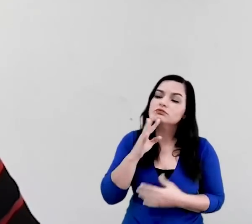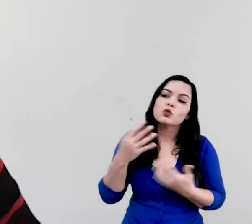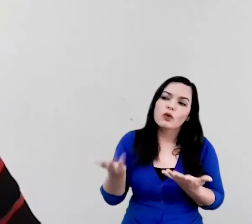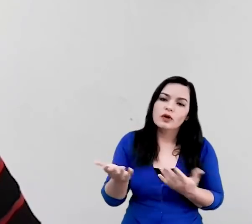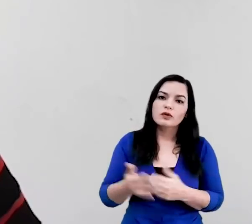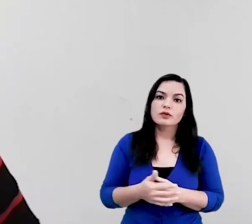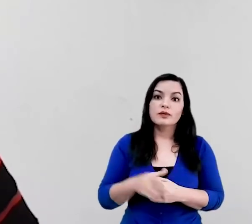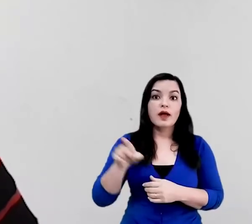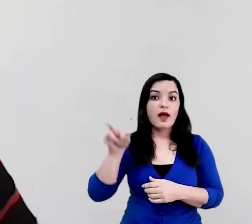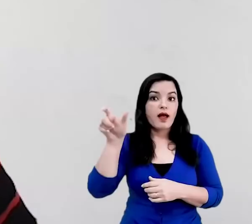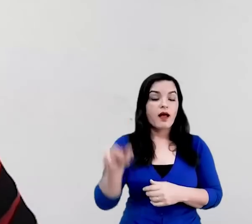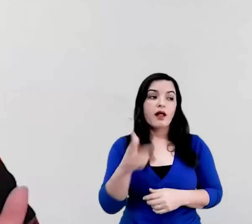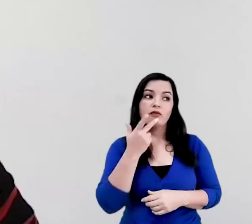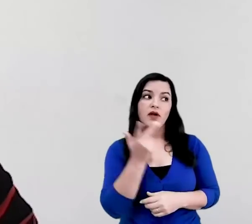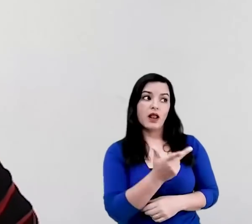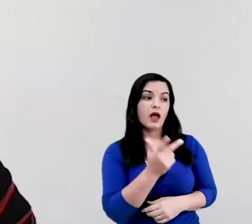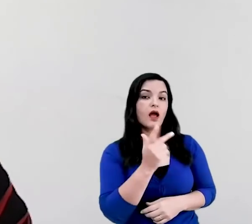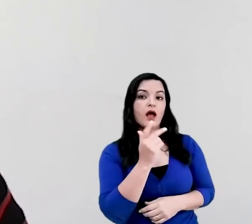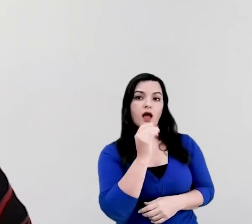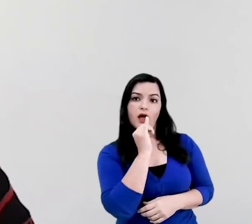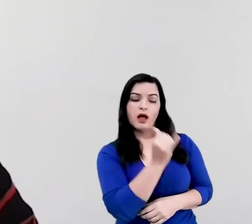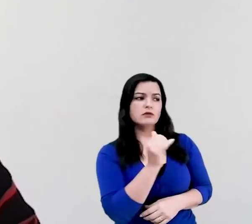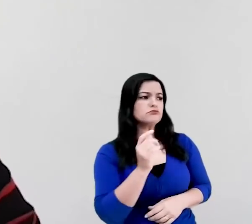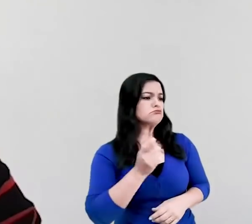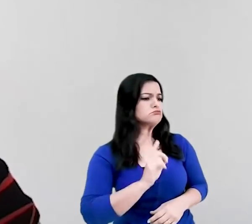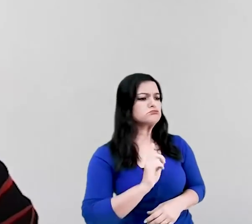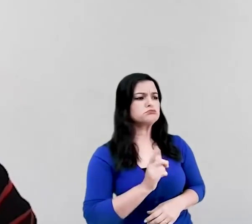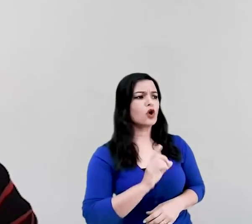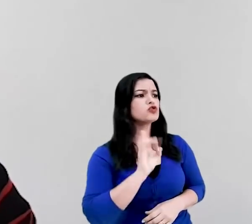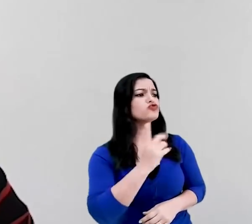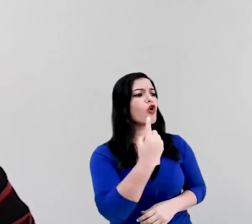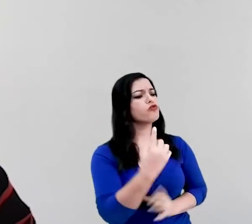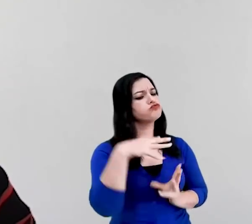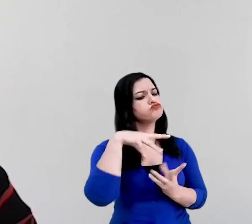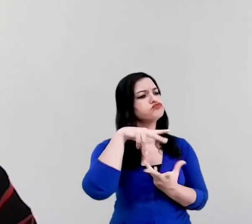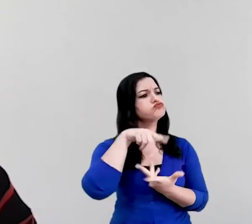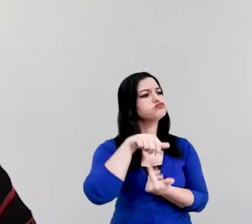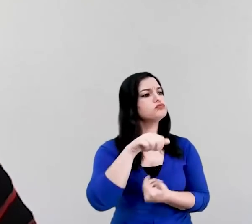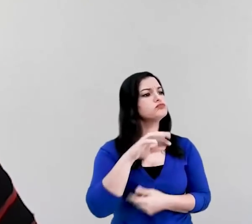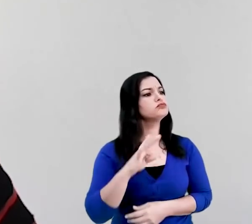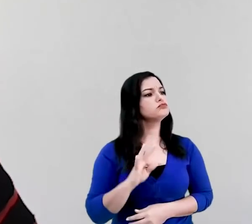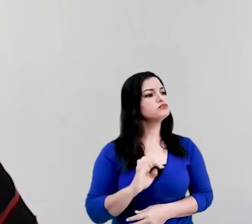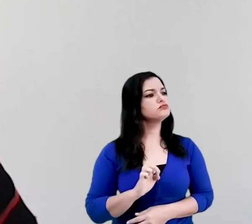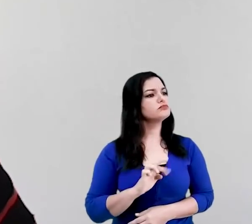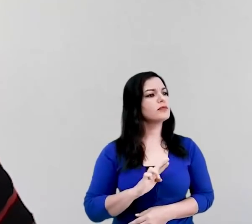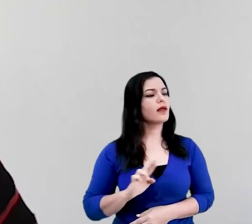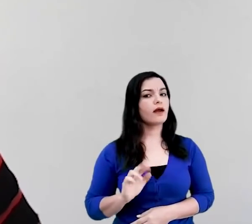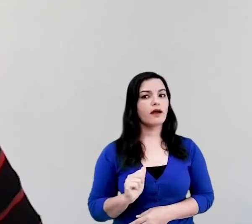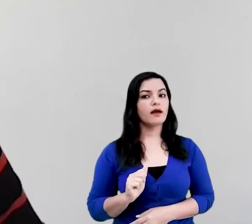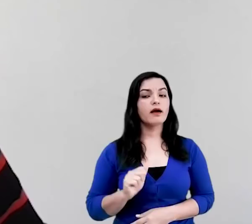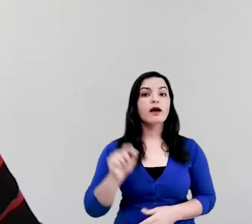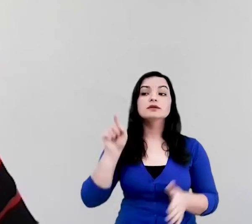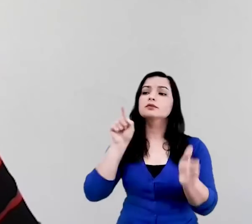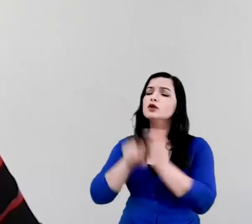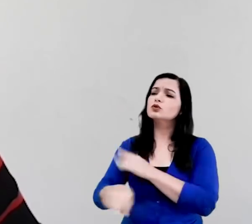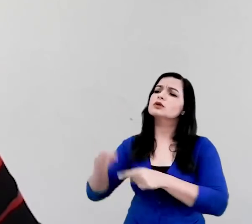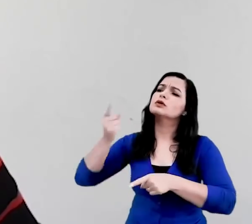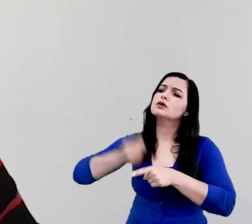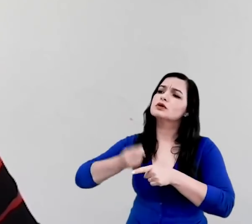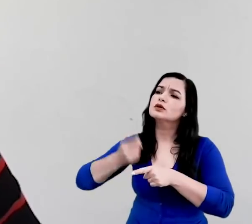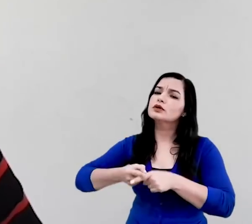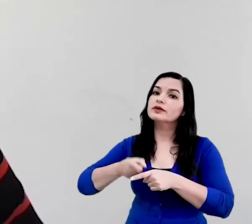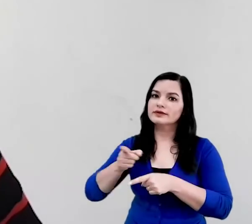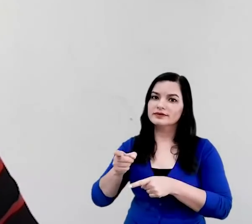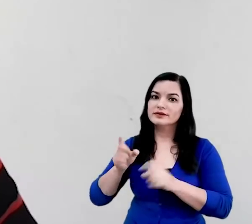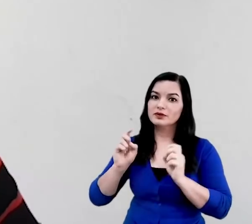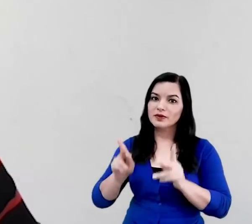ela falar que não, que ela acha que só existe um planeta Terra, pergunte para ela por quê.